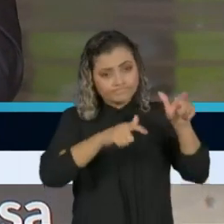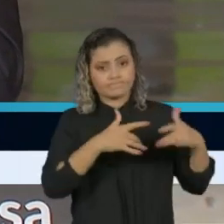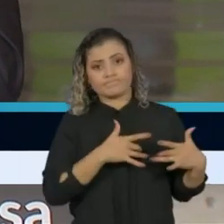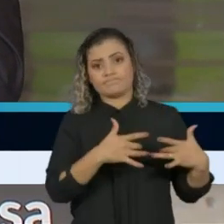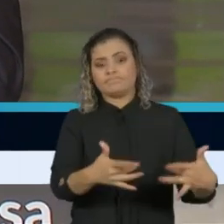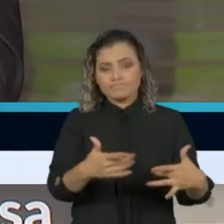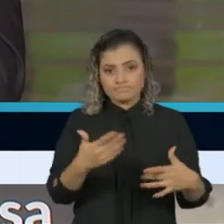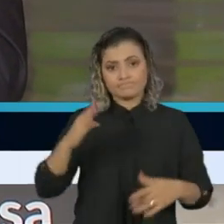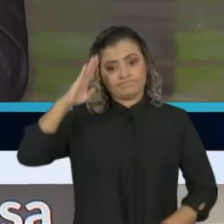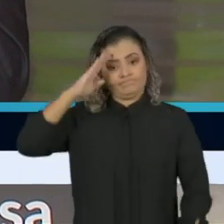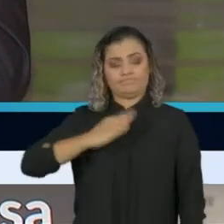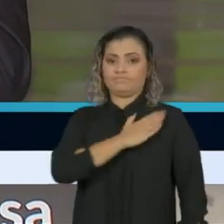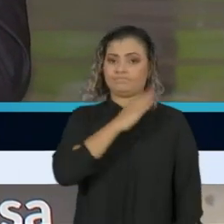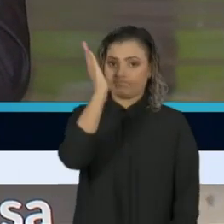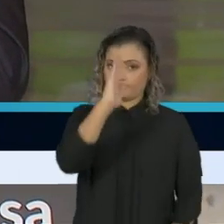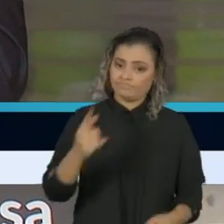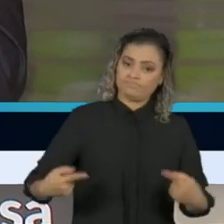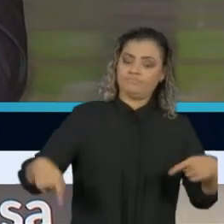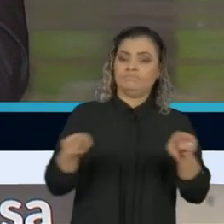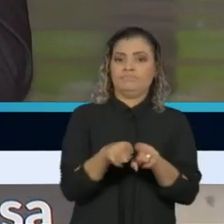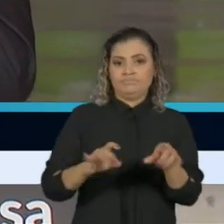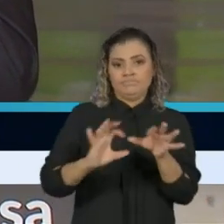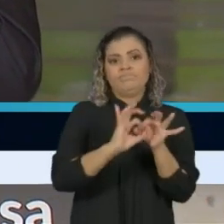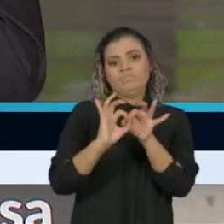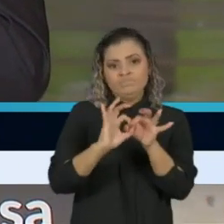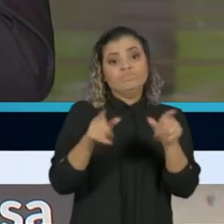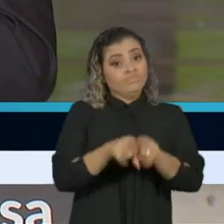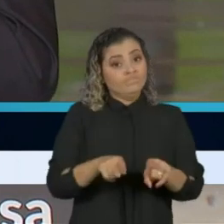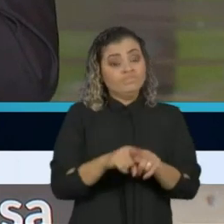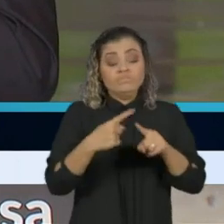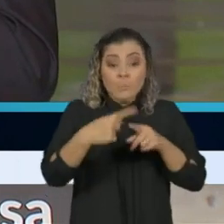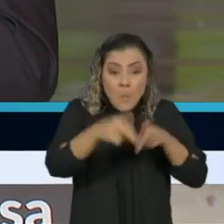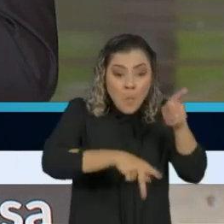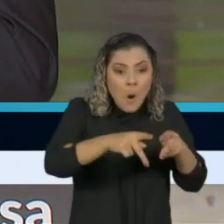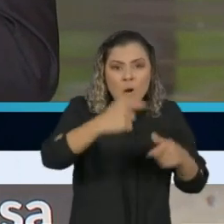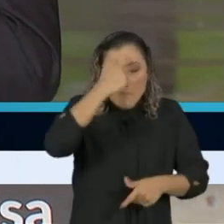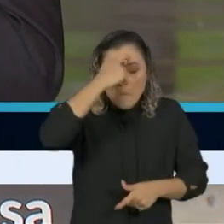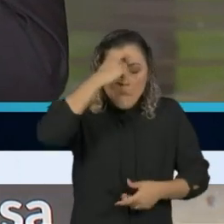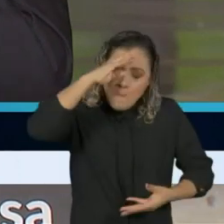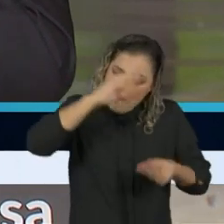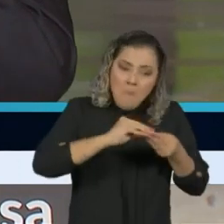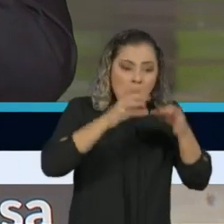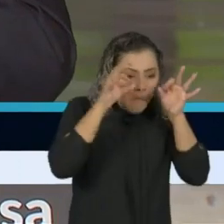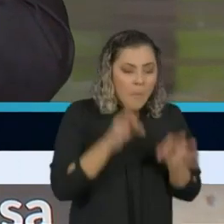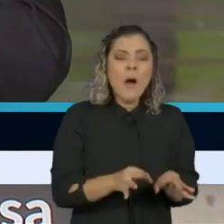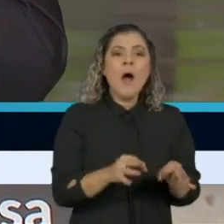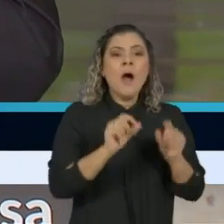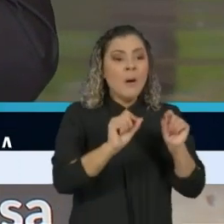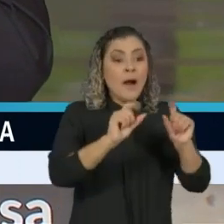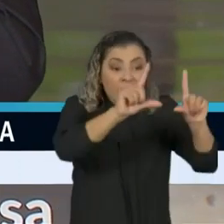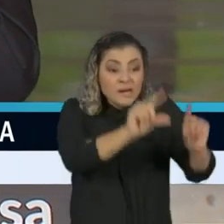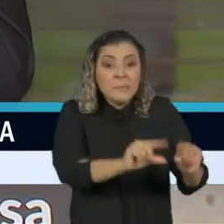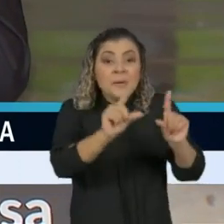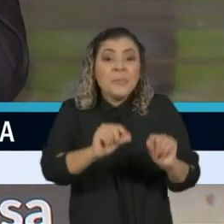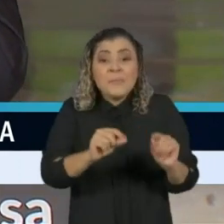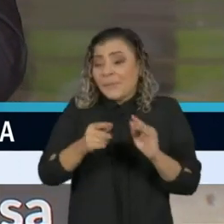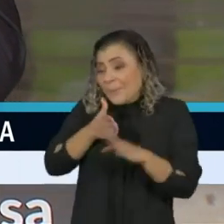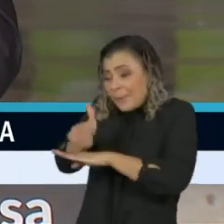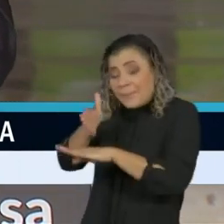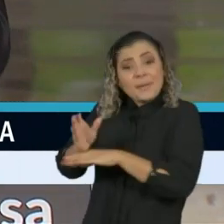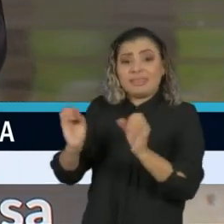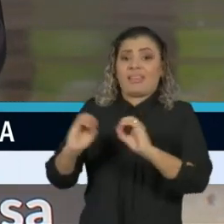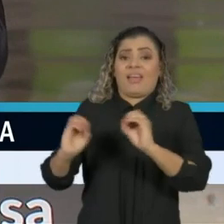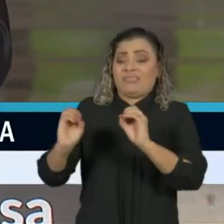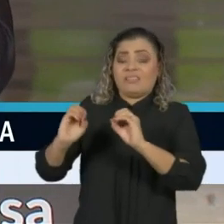próprio Exército Brasileiro. E porque a população de fato ela diminuiu a sua